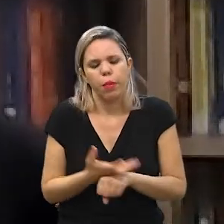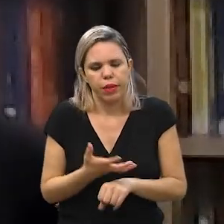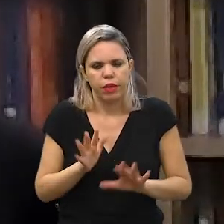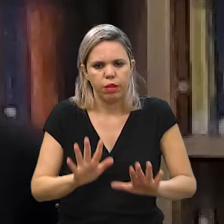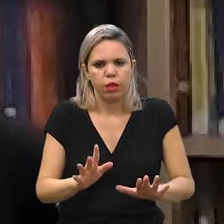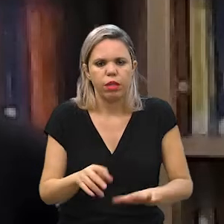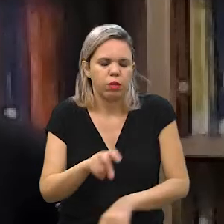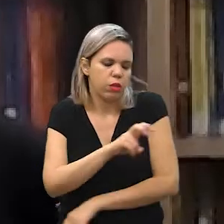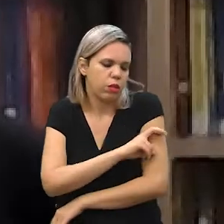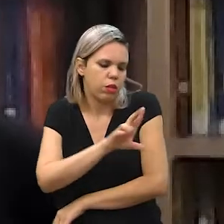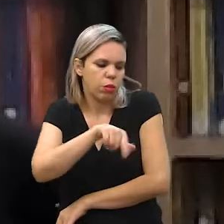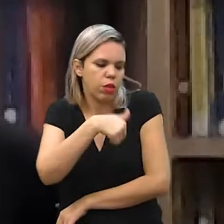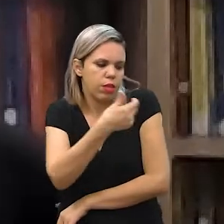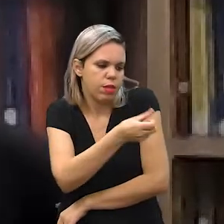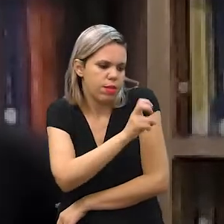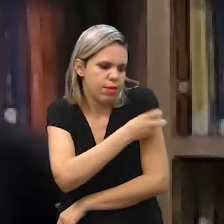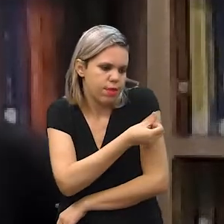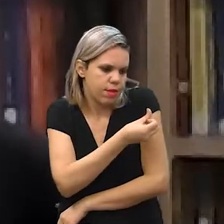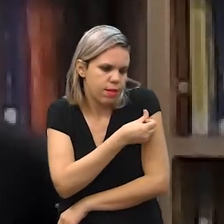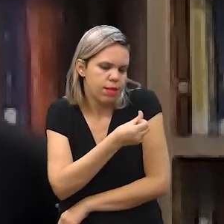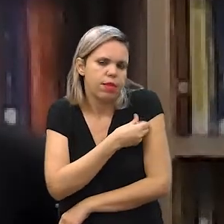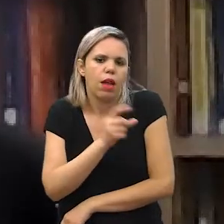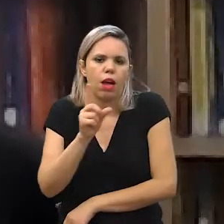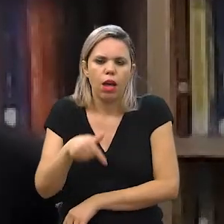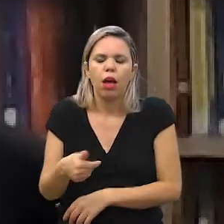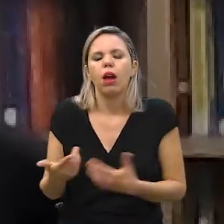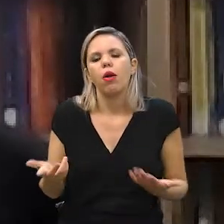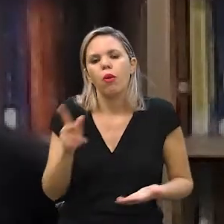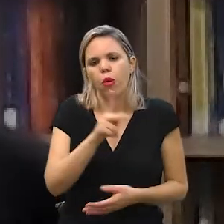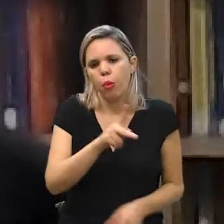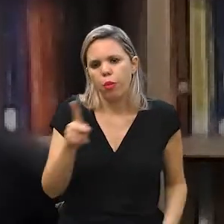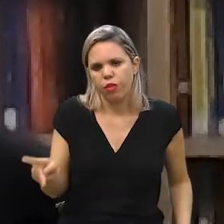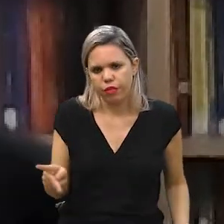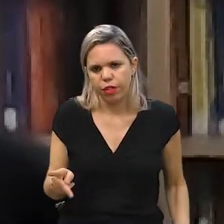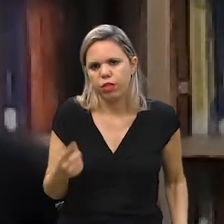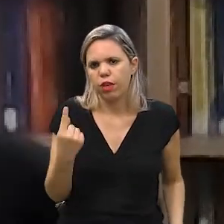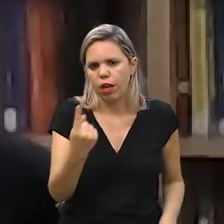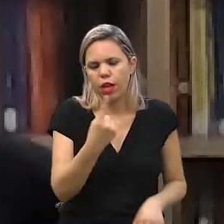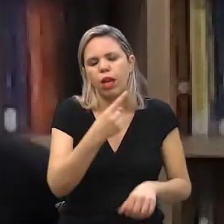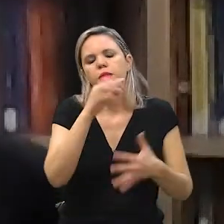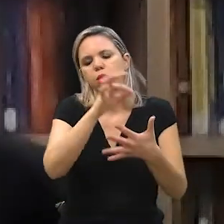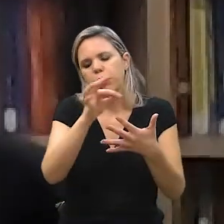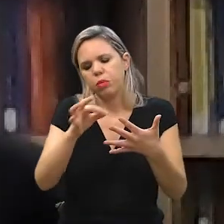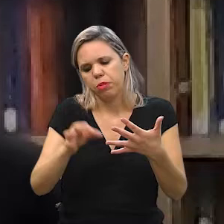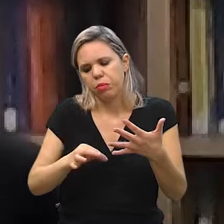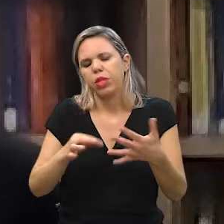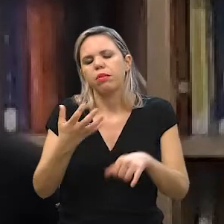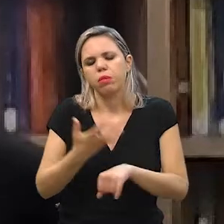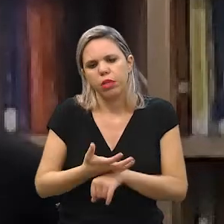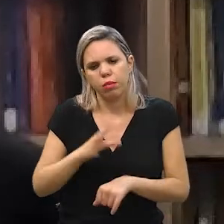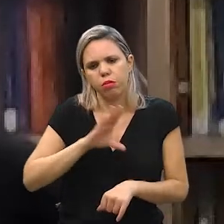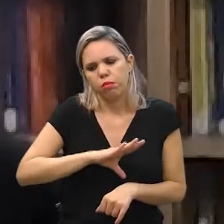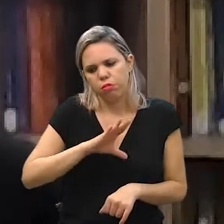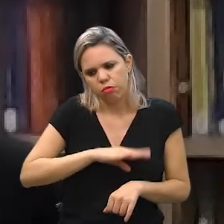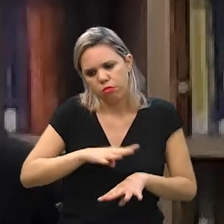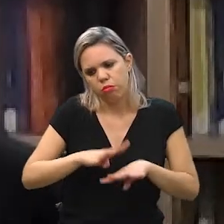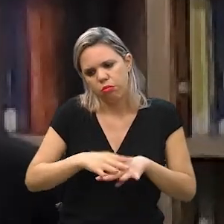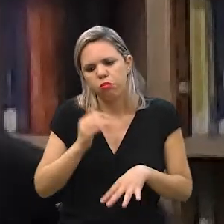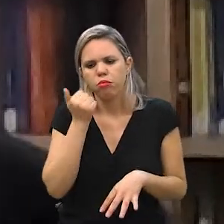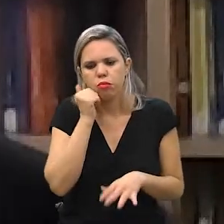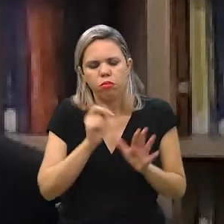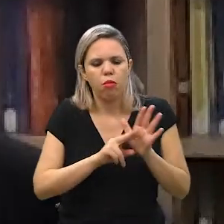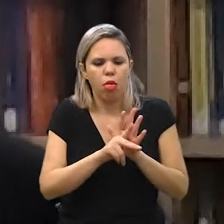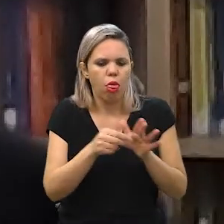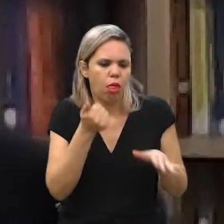ao nono ano, que aí é o ensino fundamental 2, que ele vai ter um professor de cada cadeira, da matemática, da língua portuguesa, né, da biologia,